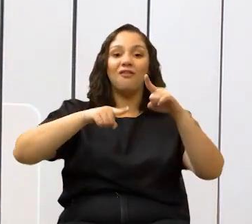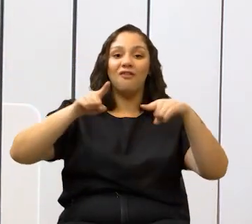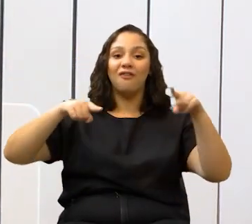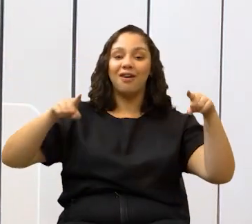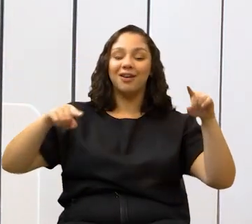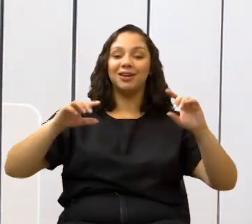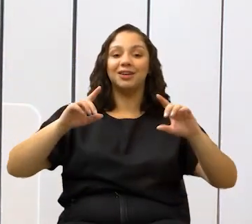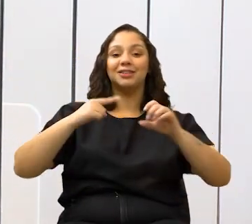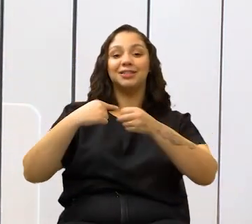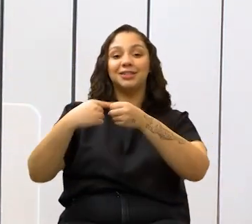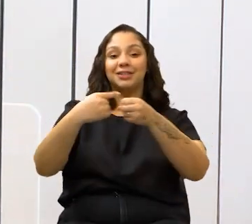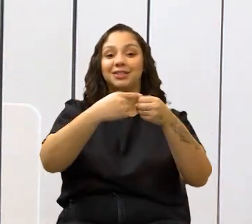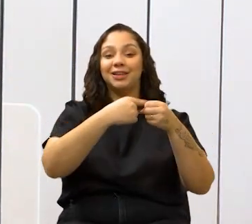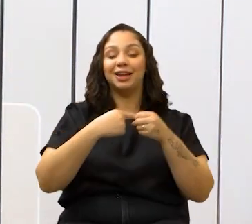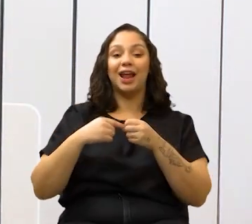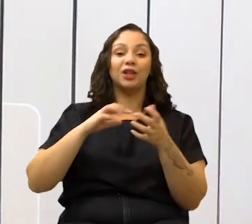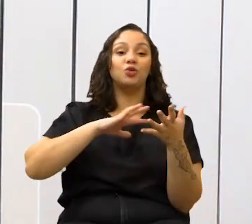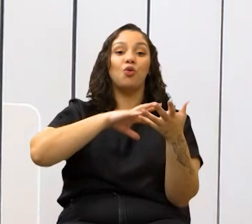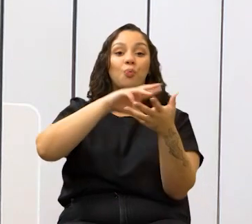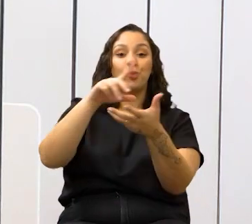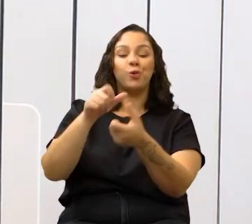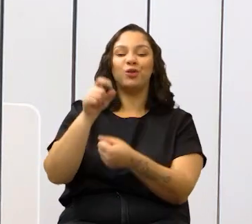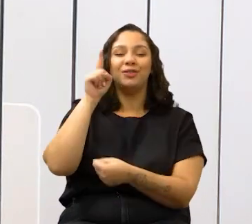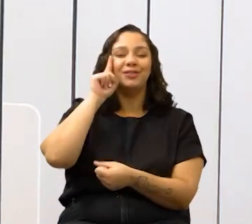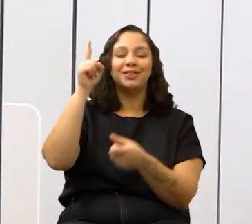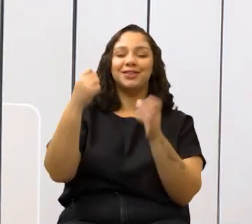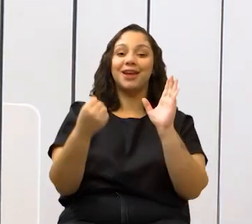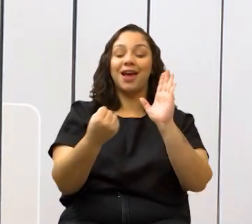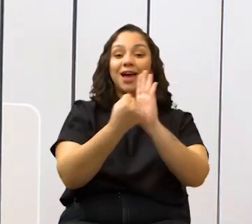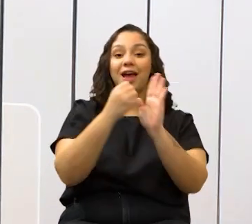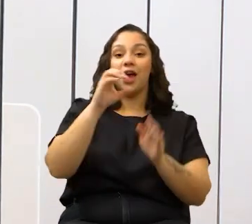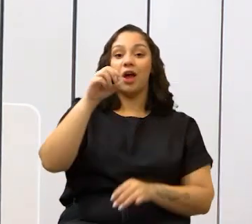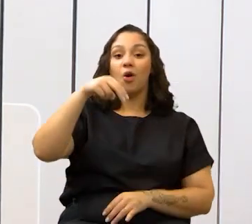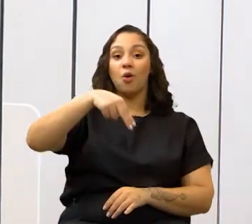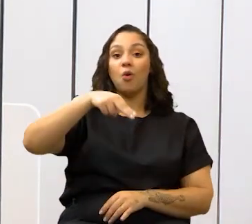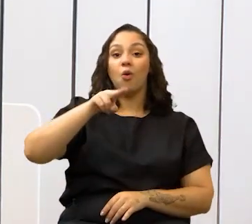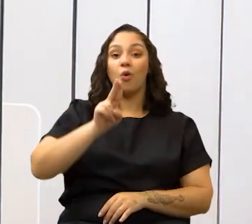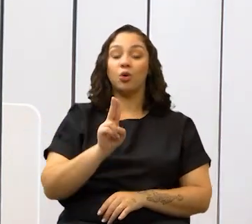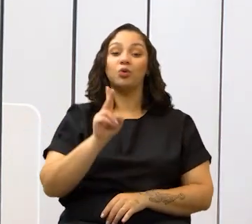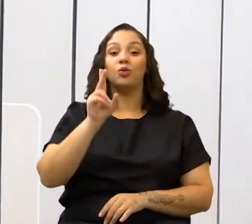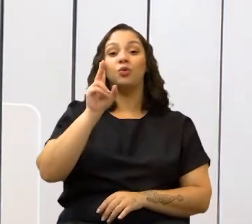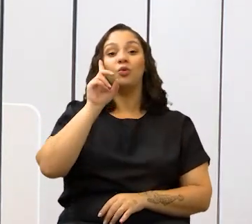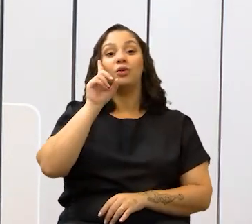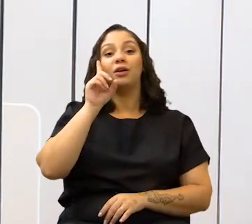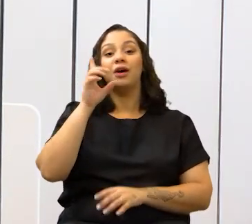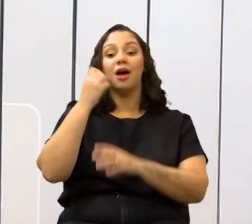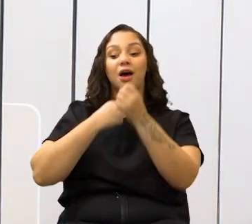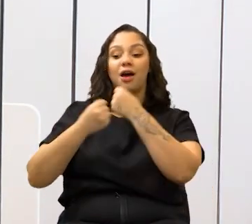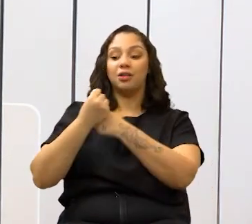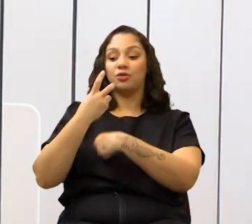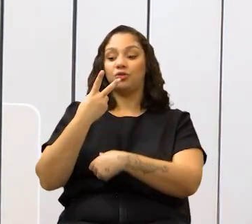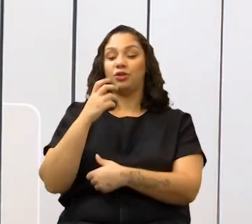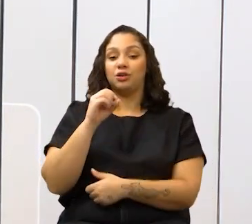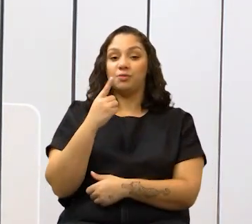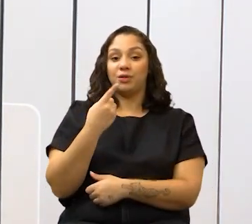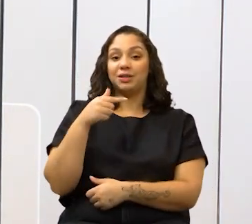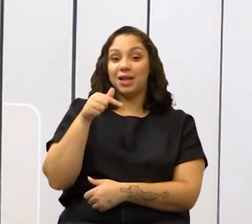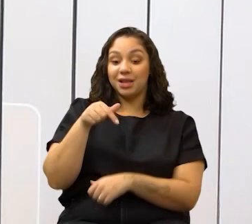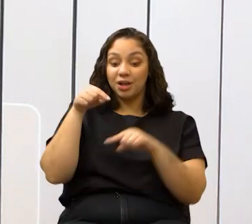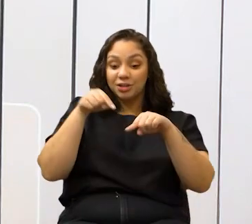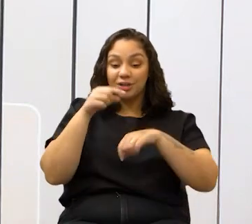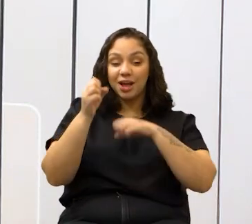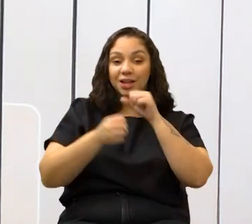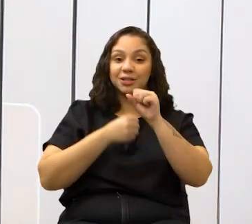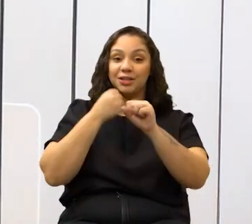diversas cidades pelo mundo. A data foi instituída pela ONU em 2017. Aqui em Campinas, neste